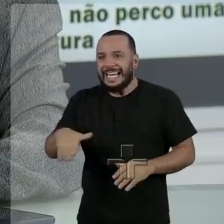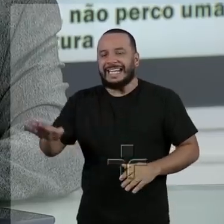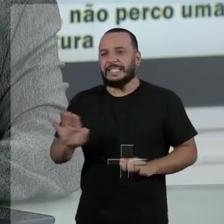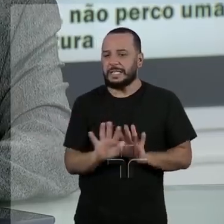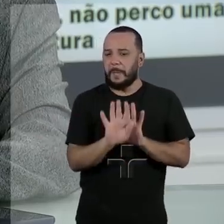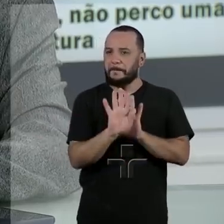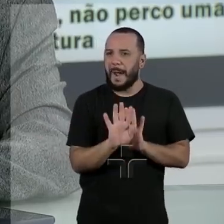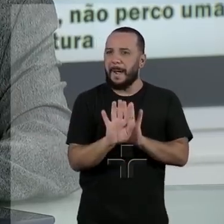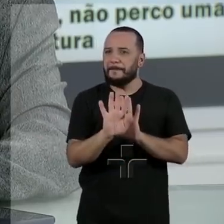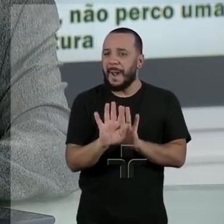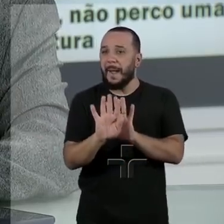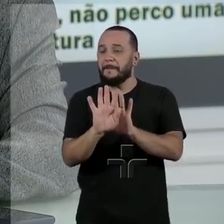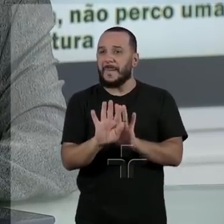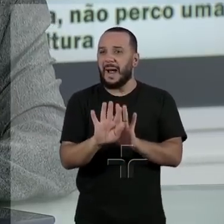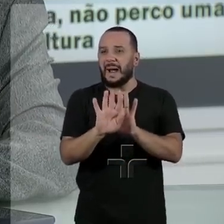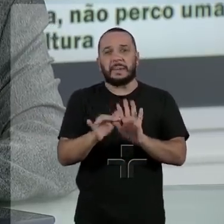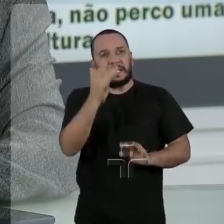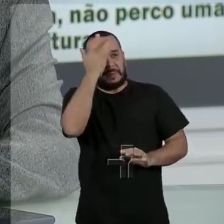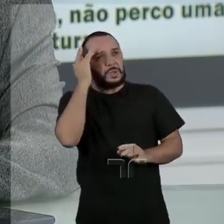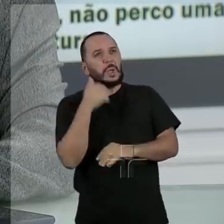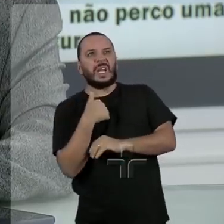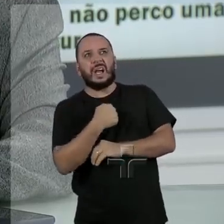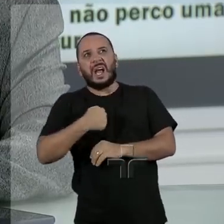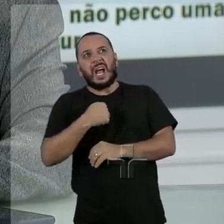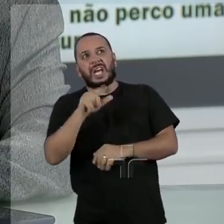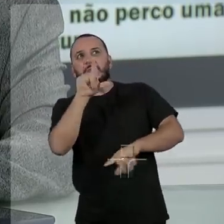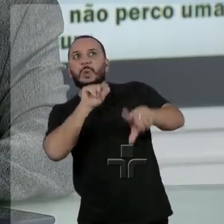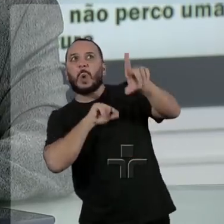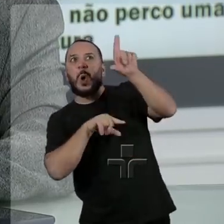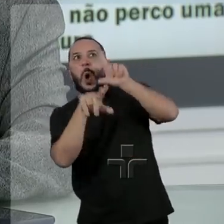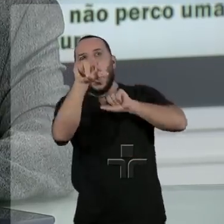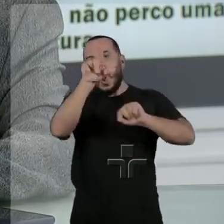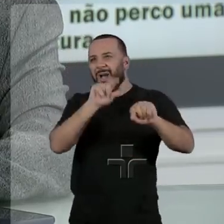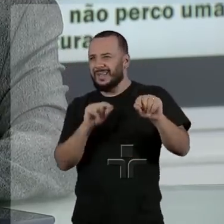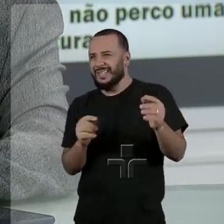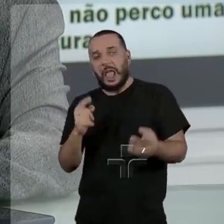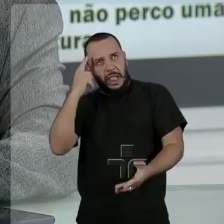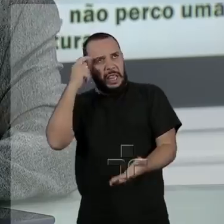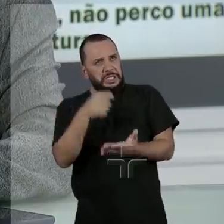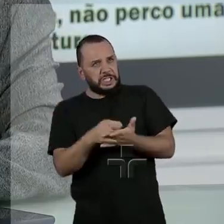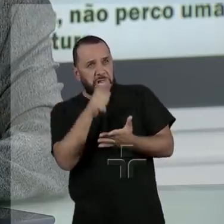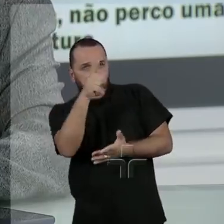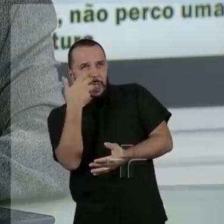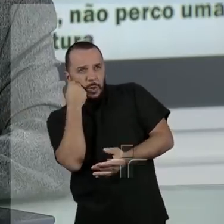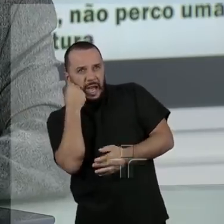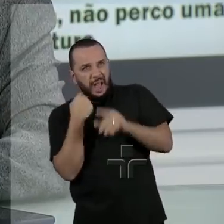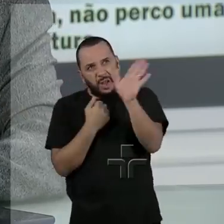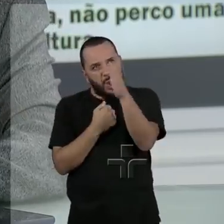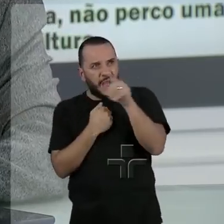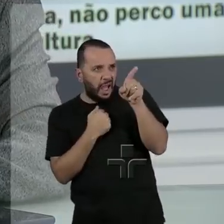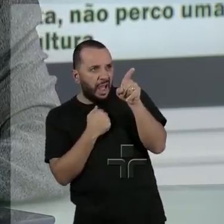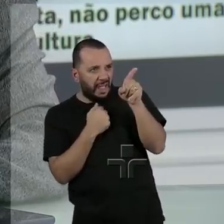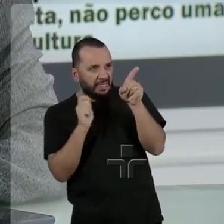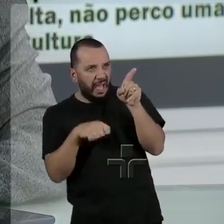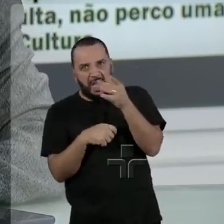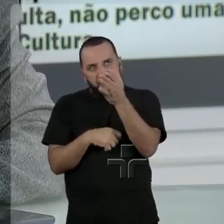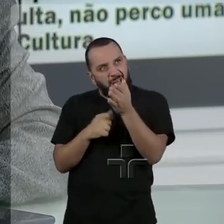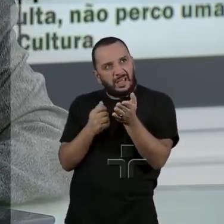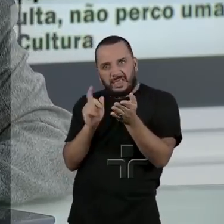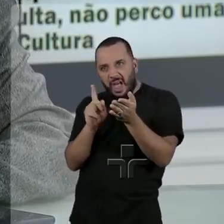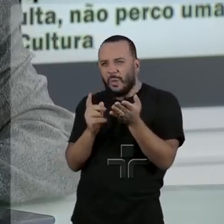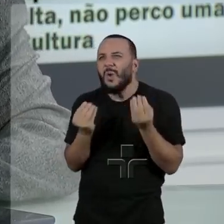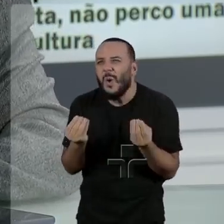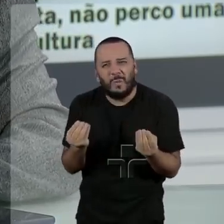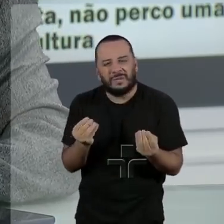crianças desfilando numa passarela para pessoas decidirem se vão ou não adotá-las, é uma forma